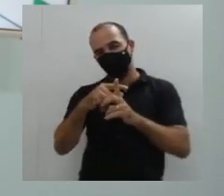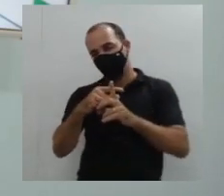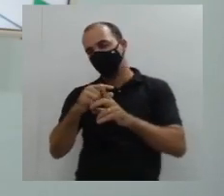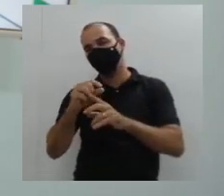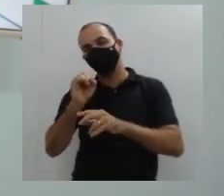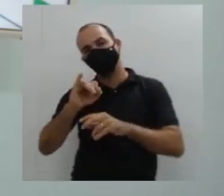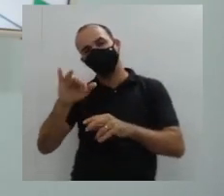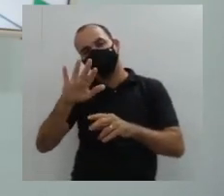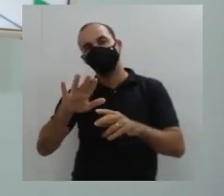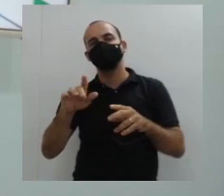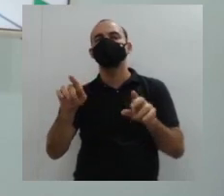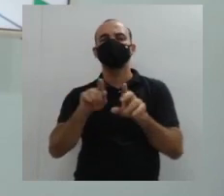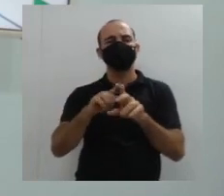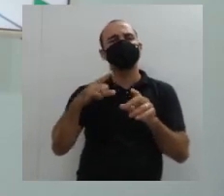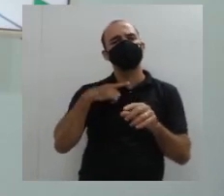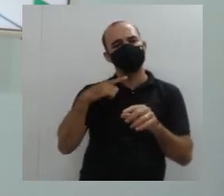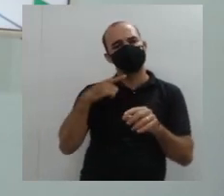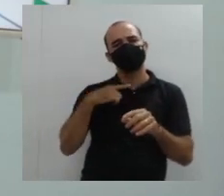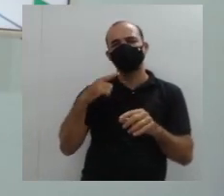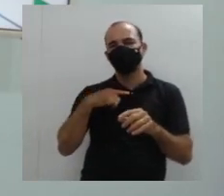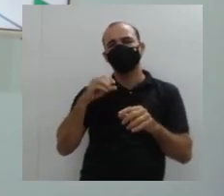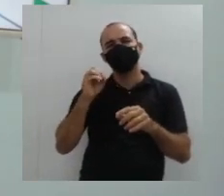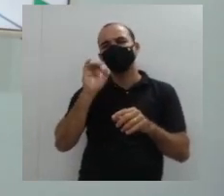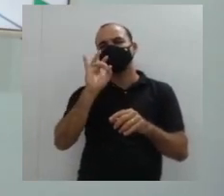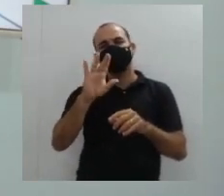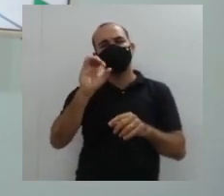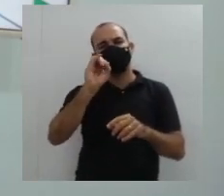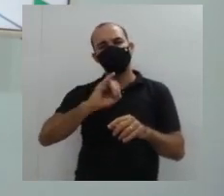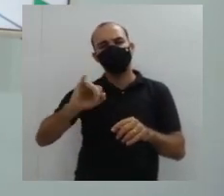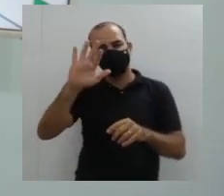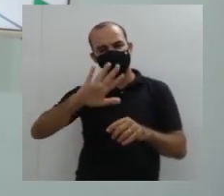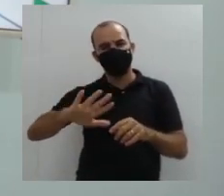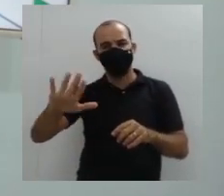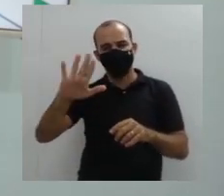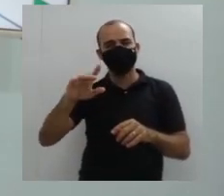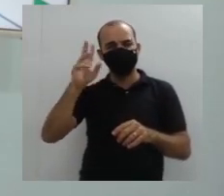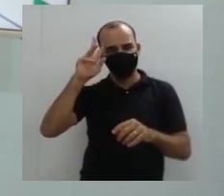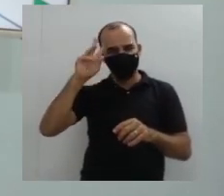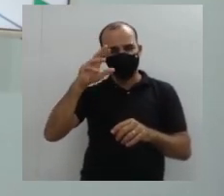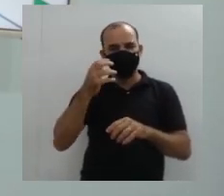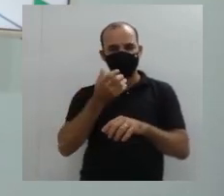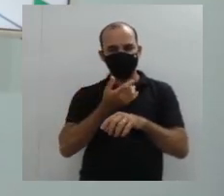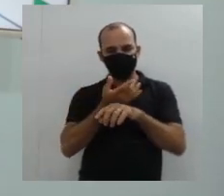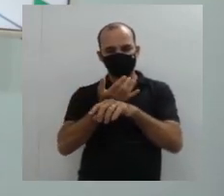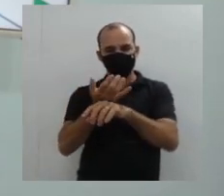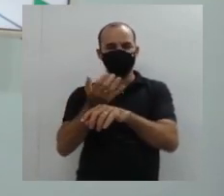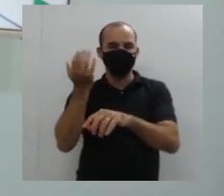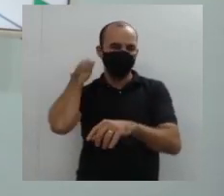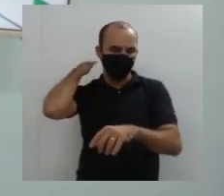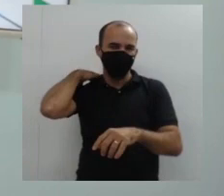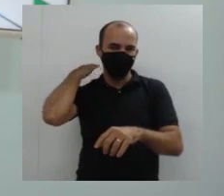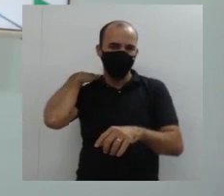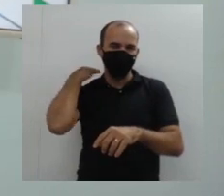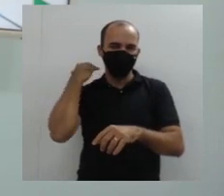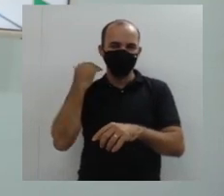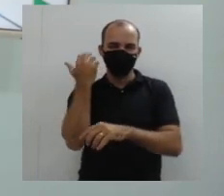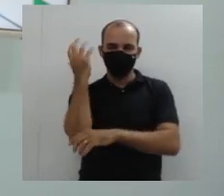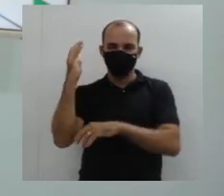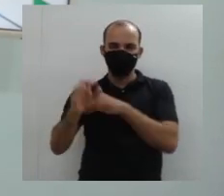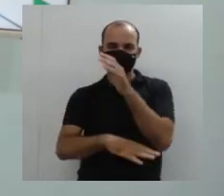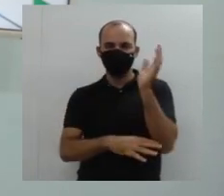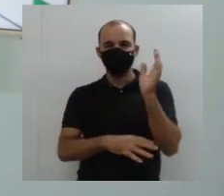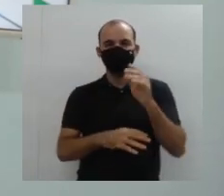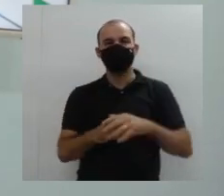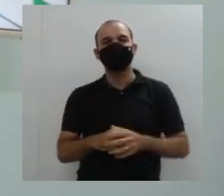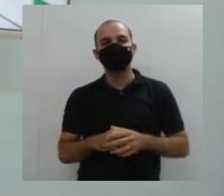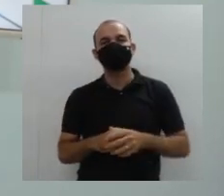meramente, aliás, uma linguagem sem o elemento verbal, apenas com o elemento não verbal. E gostaria de